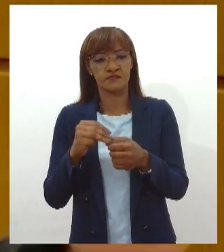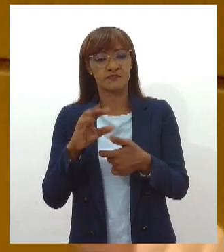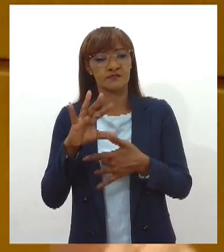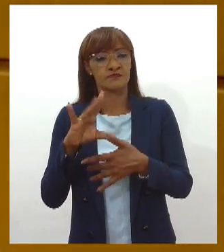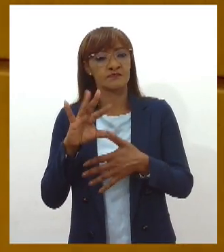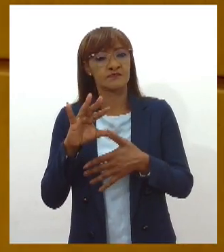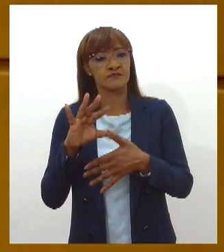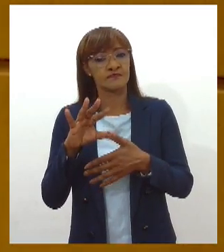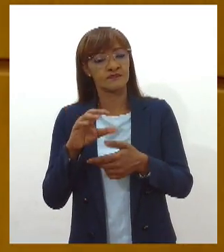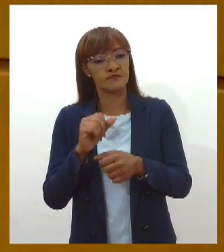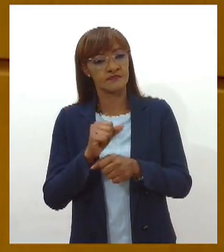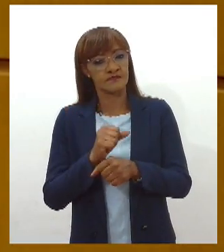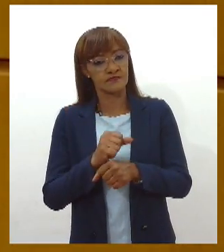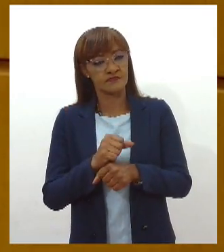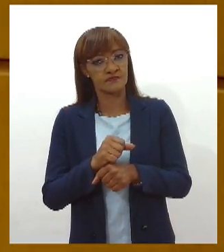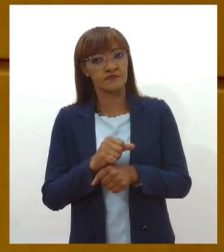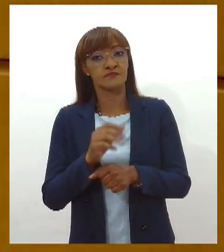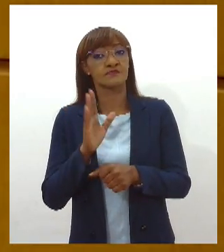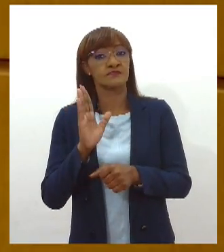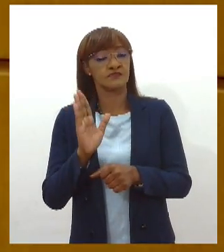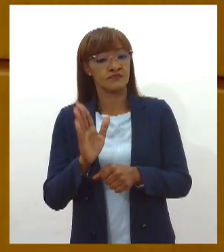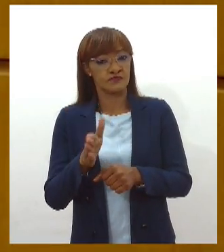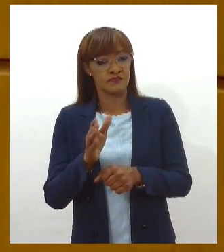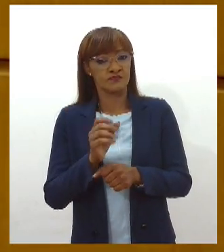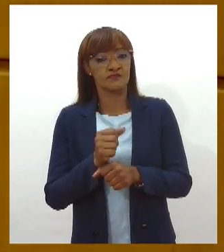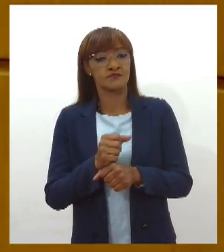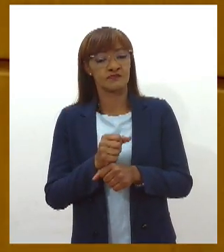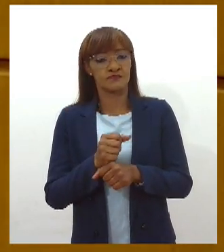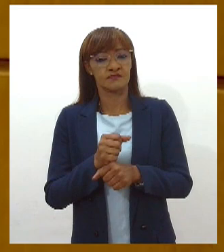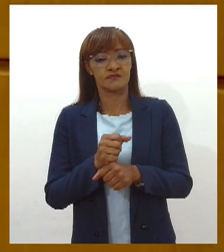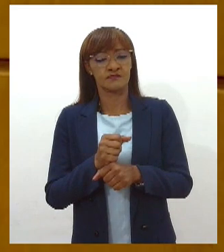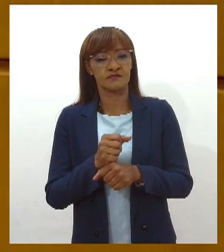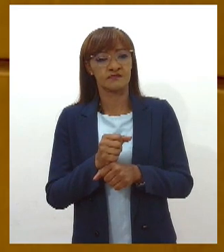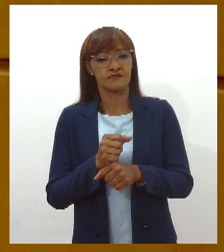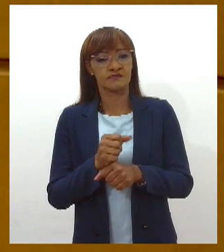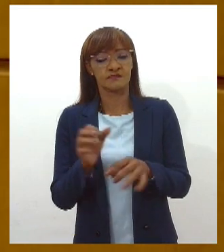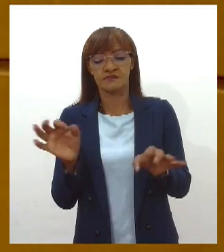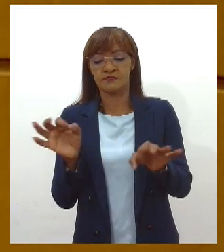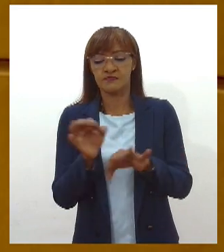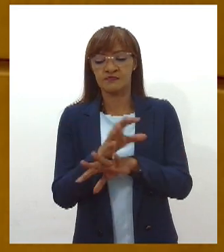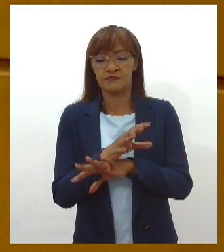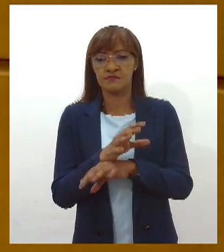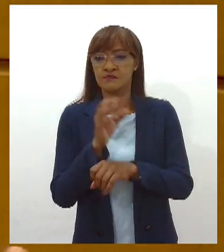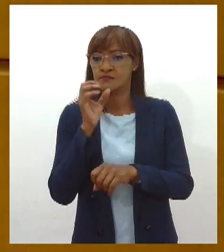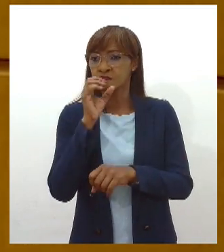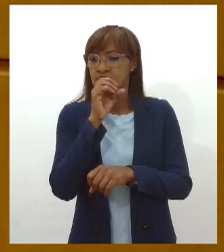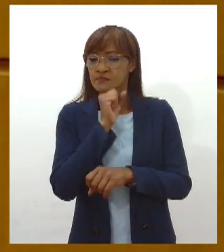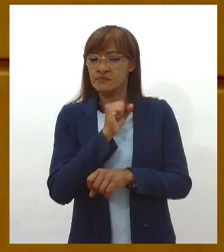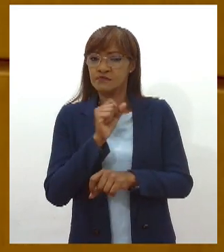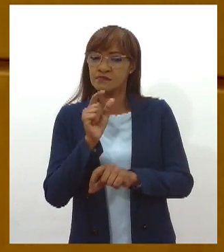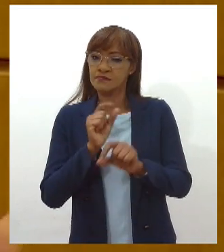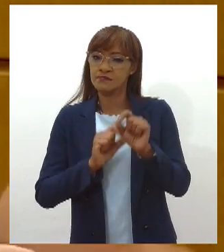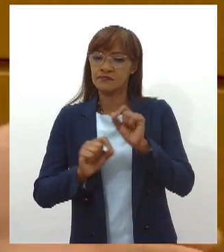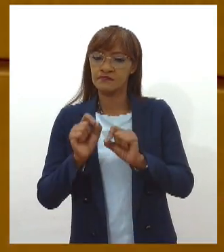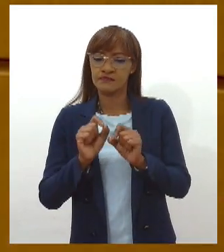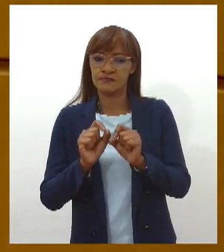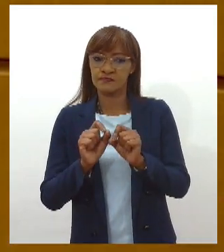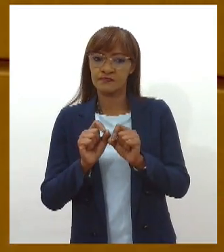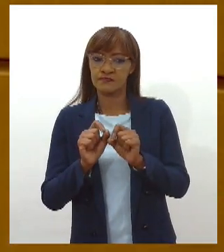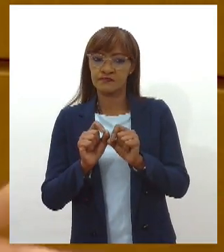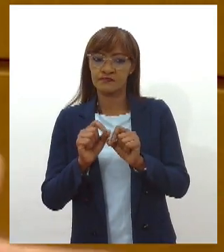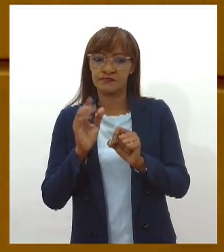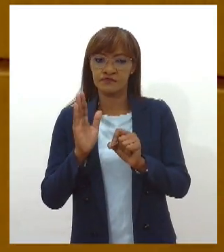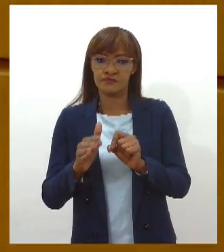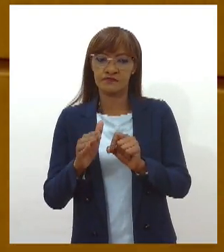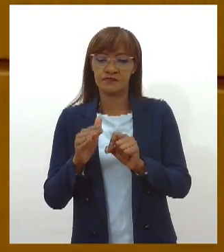ficou pronto, né? Aquilo que eu sempre disse aqui, vou repetir rapidamente, é que um pequeno buraco na estrada pode causar uma